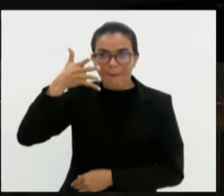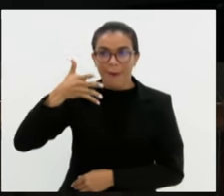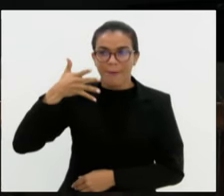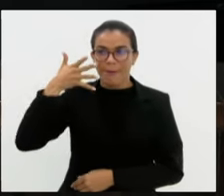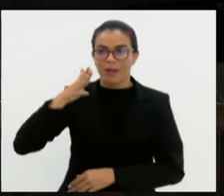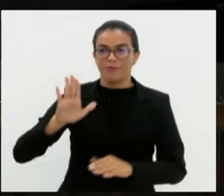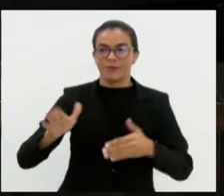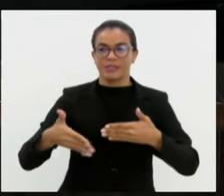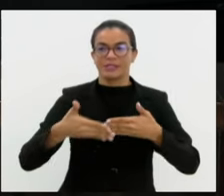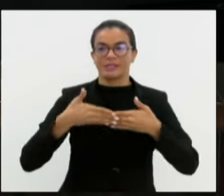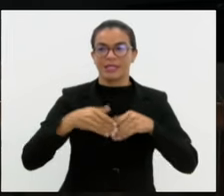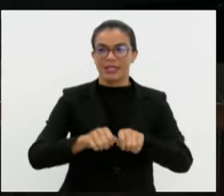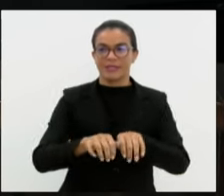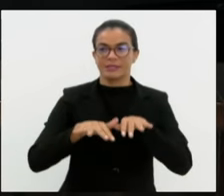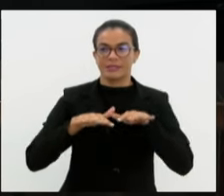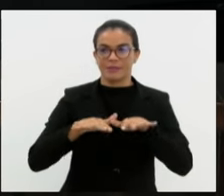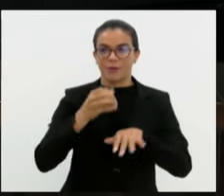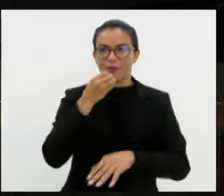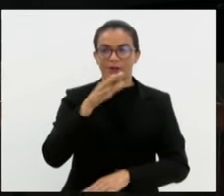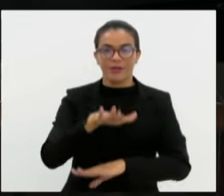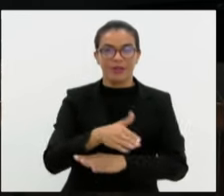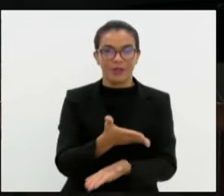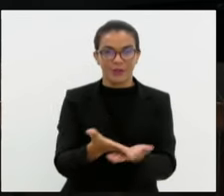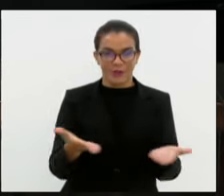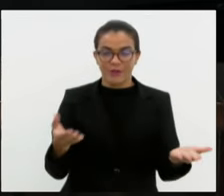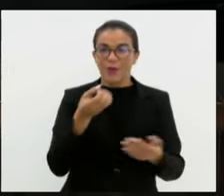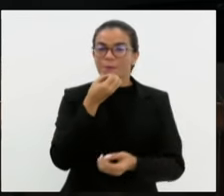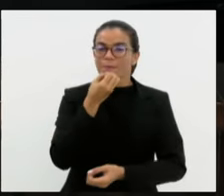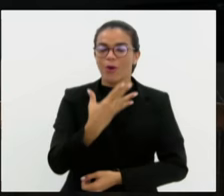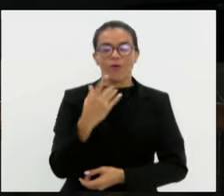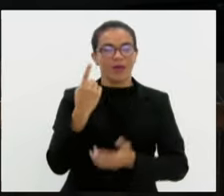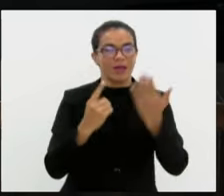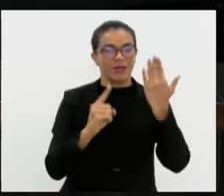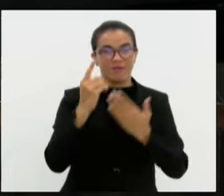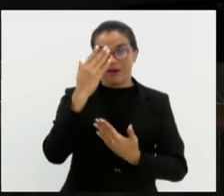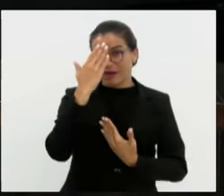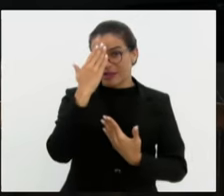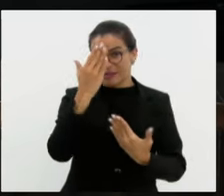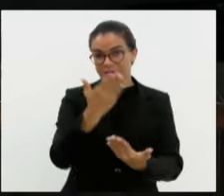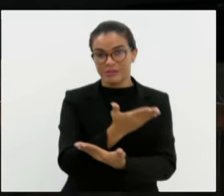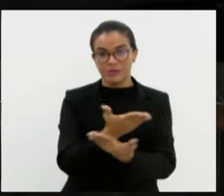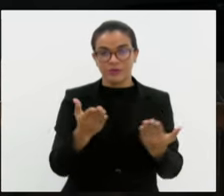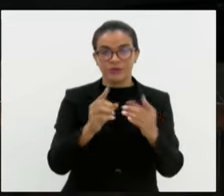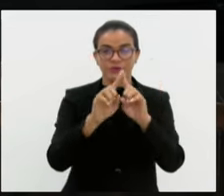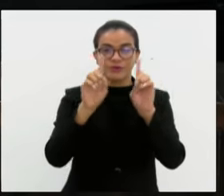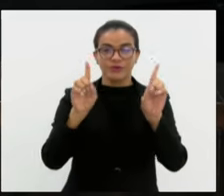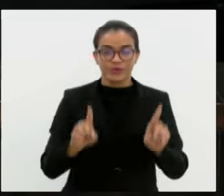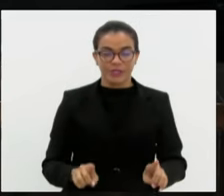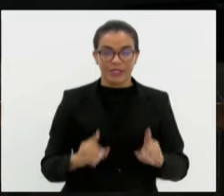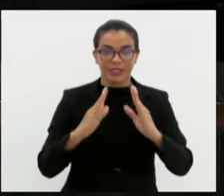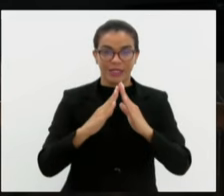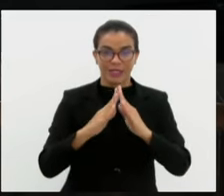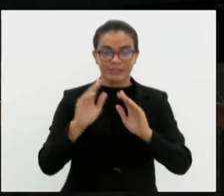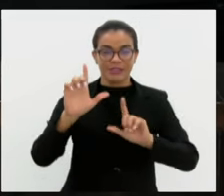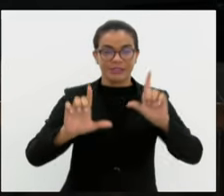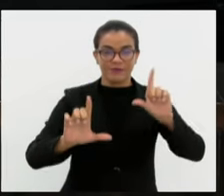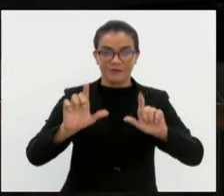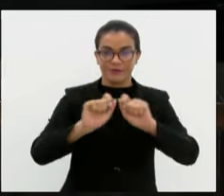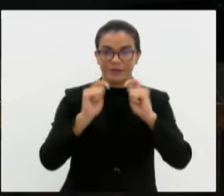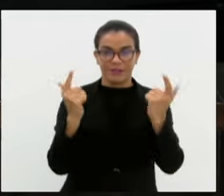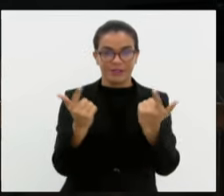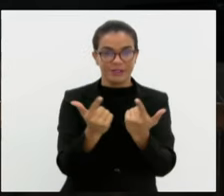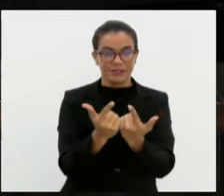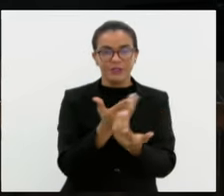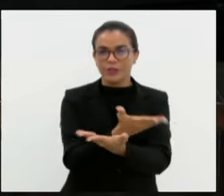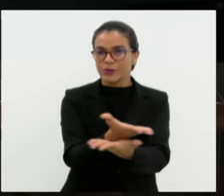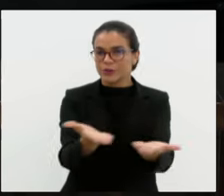dou encerrada a sessão. Uma boa tarde a todos e um bom carnaval para todos. Agradeço a todos os funcionários da casa, da TV Alerj, a todos aí